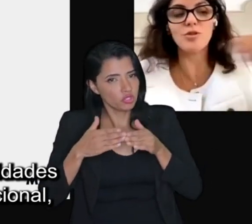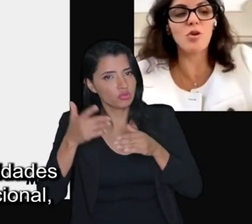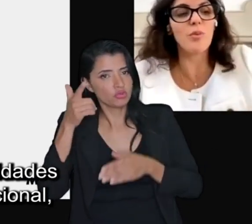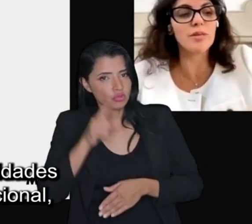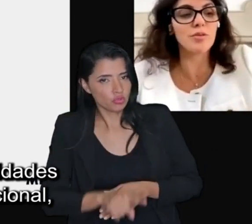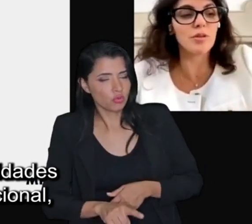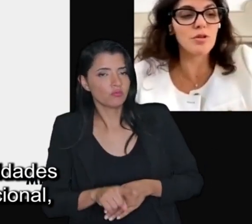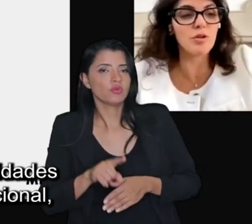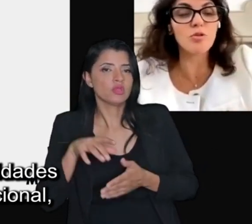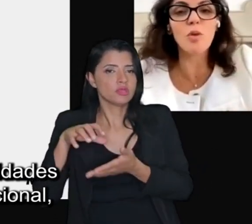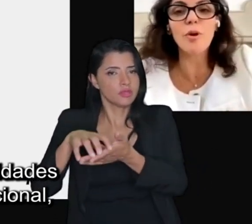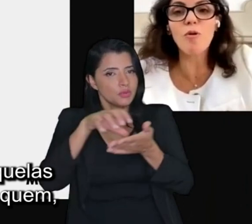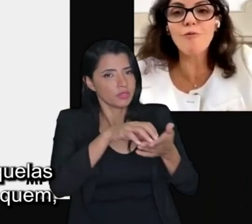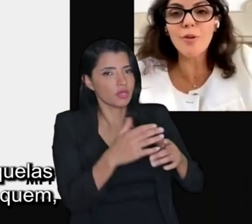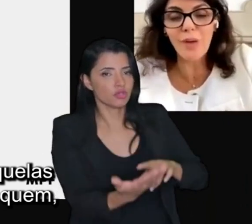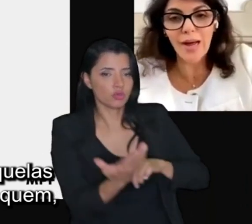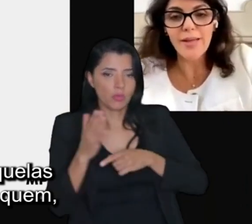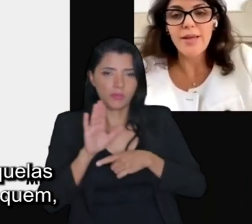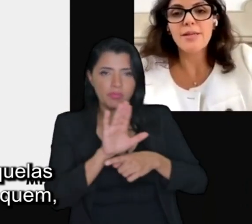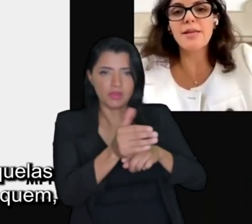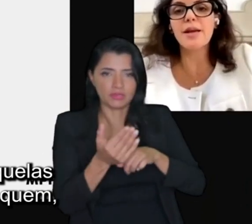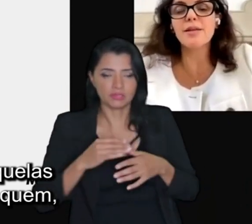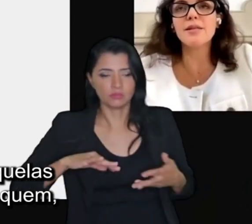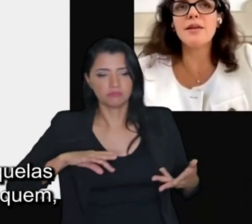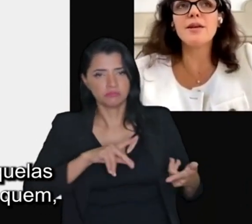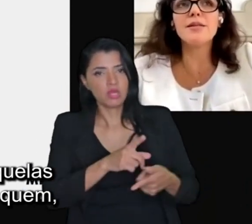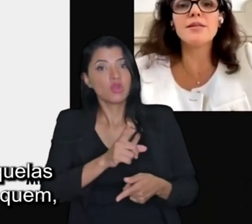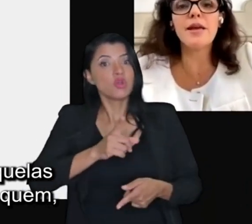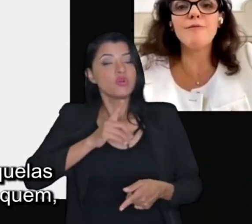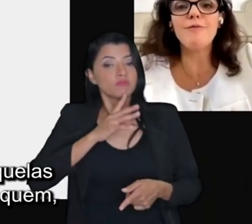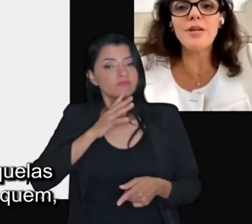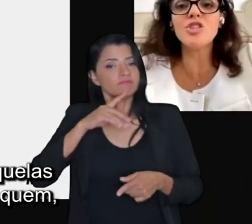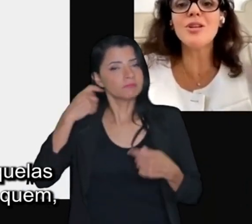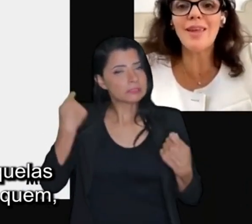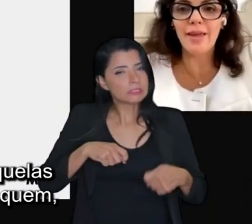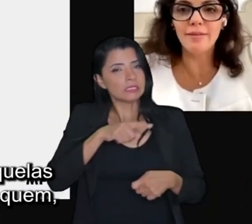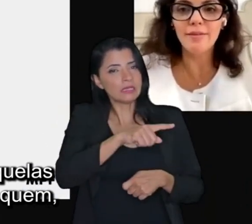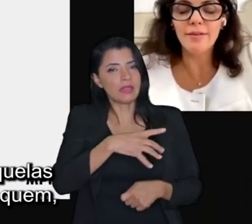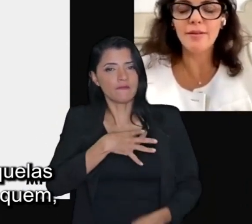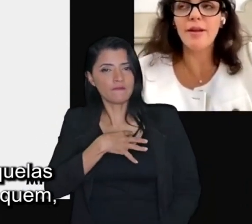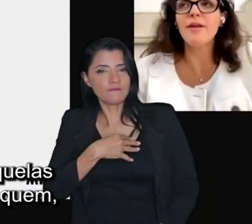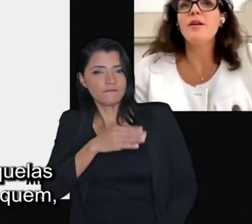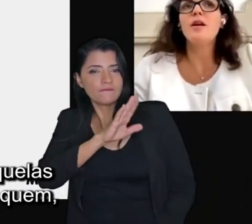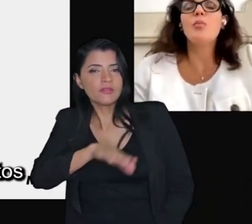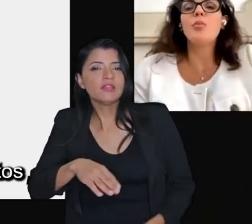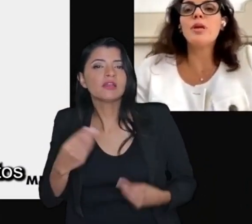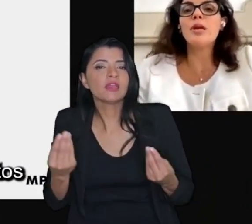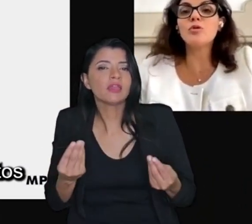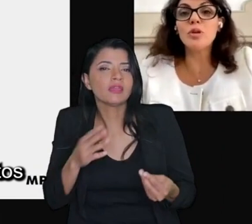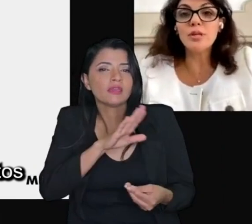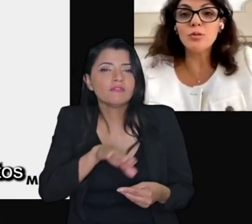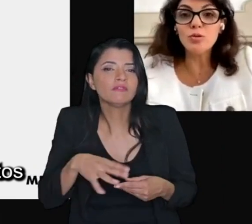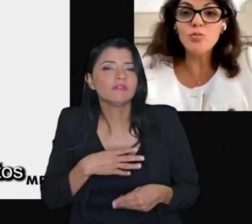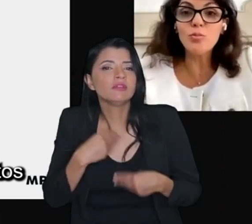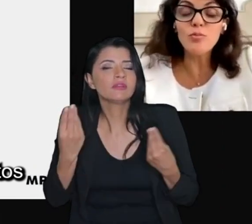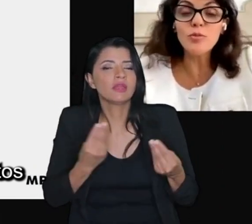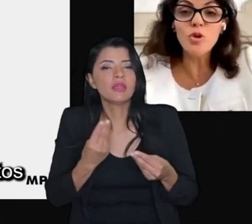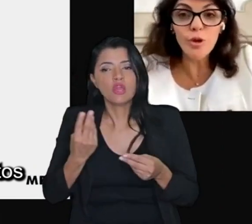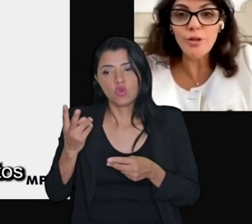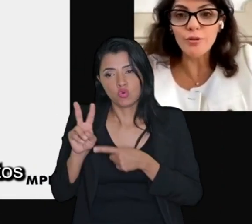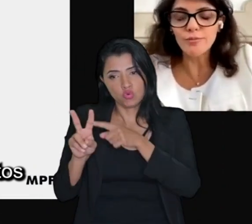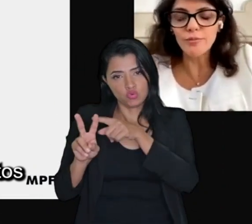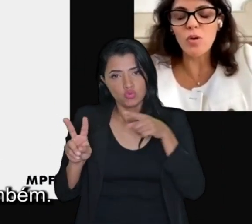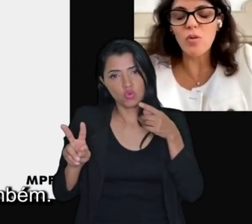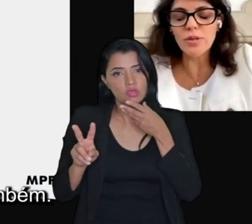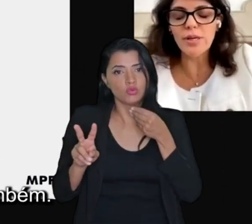das unidades de cooperação internacional, só para confirmar se aquelas crianças eram filhas de quem, né? Porque os 2 adultos